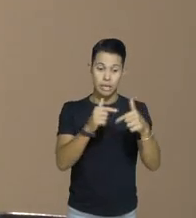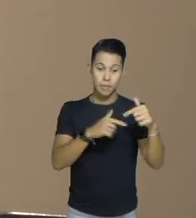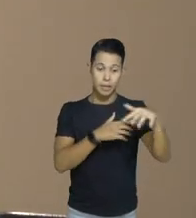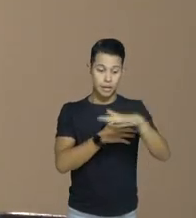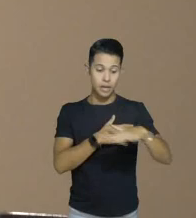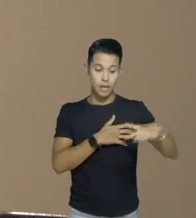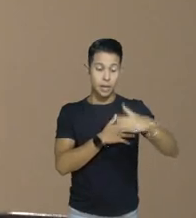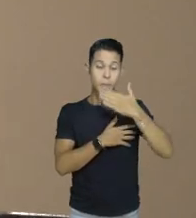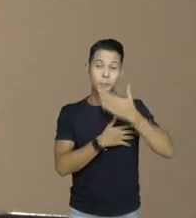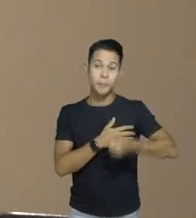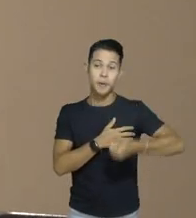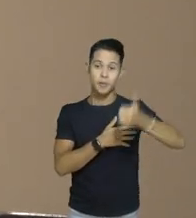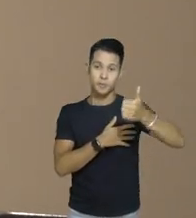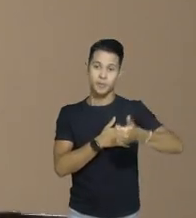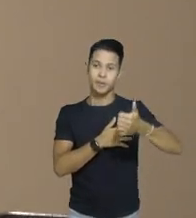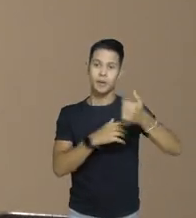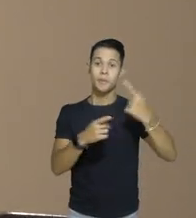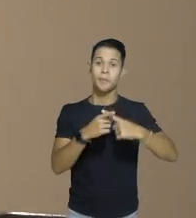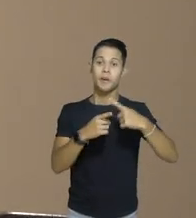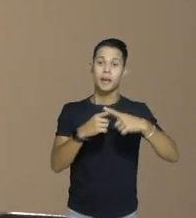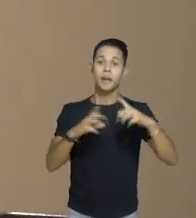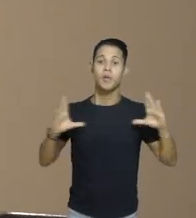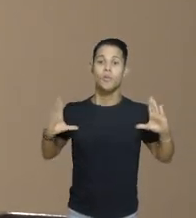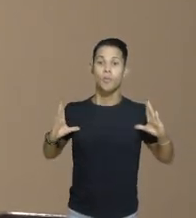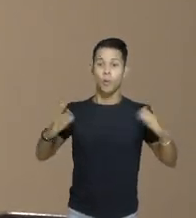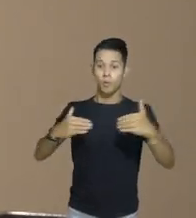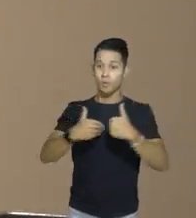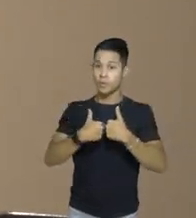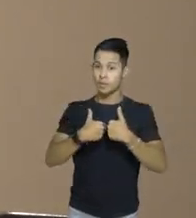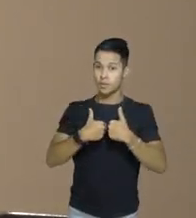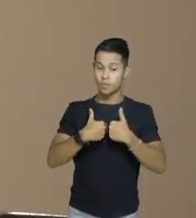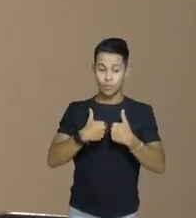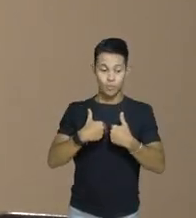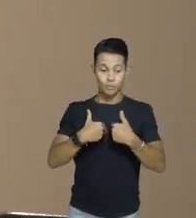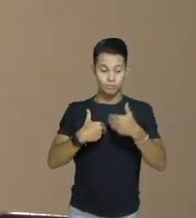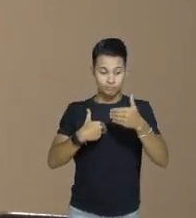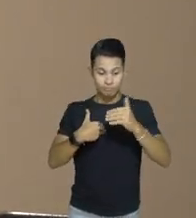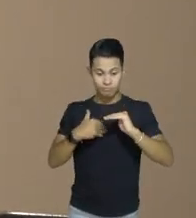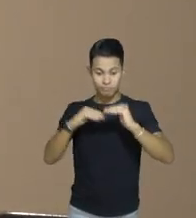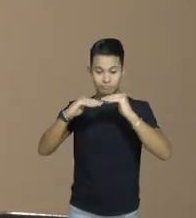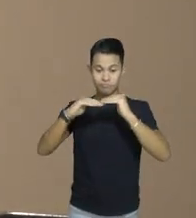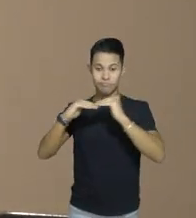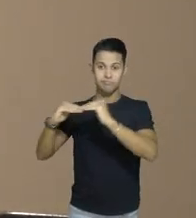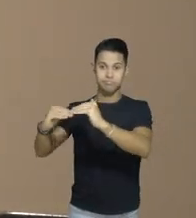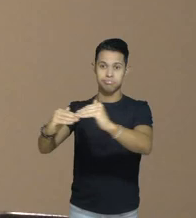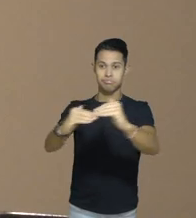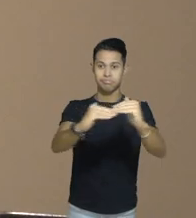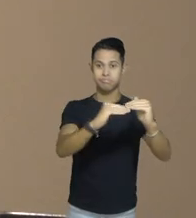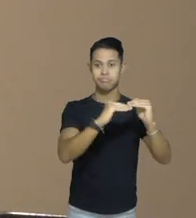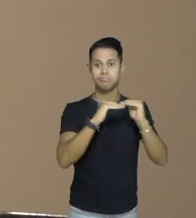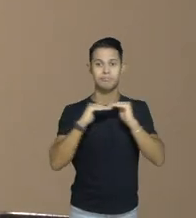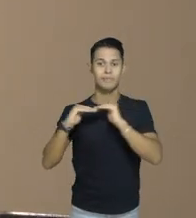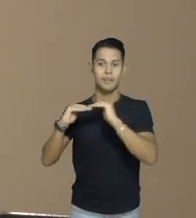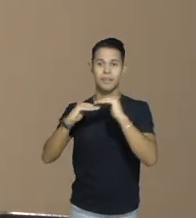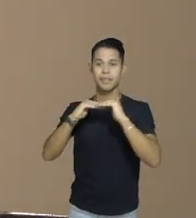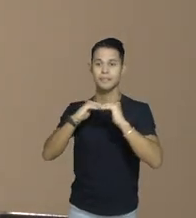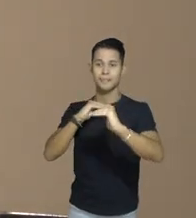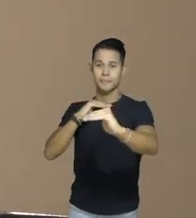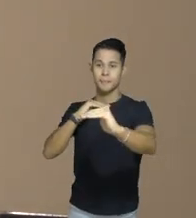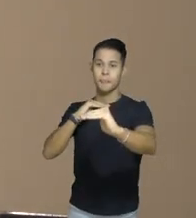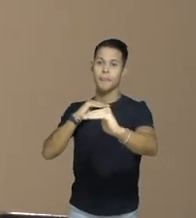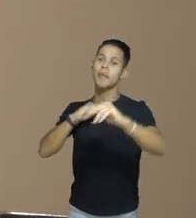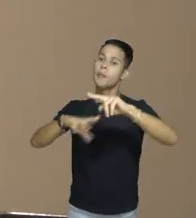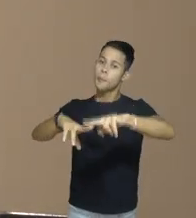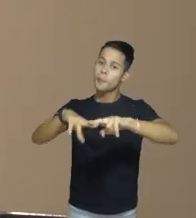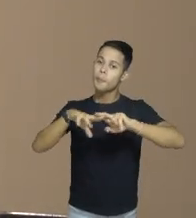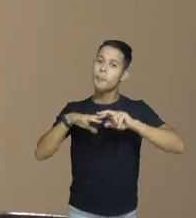senão o meu quadro de autismo vai ficar sempre ali ou vai caminhar passos curtos. Então, eu preciso ir lá